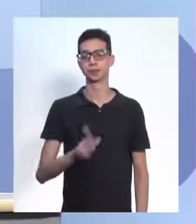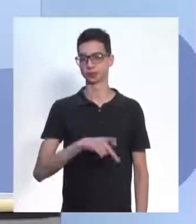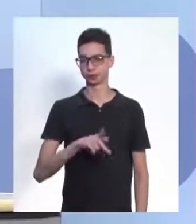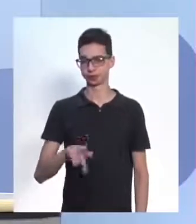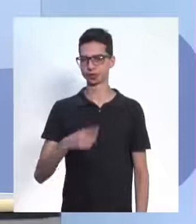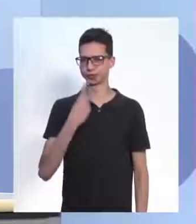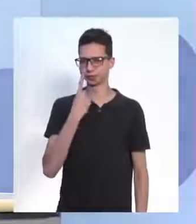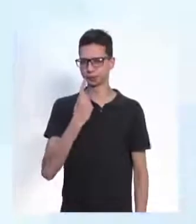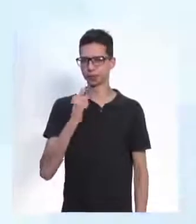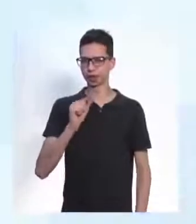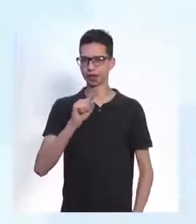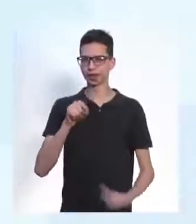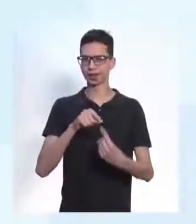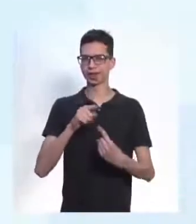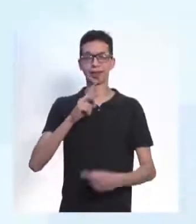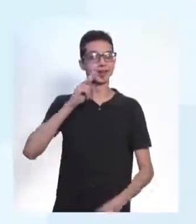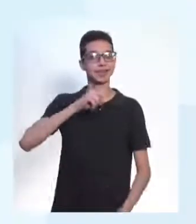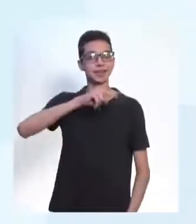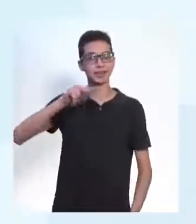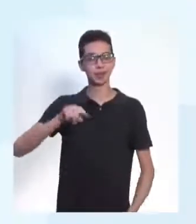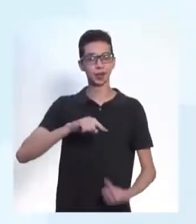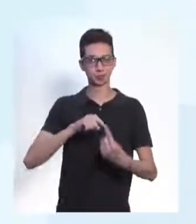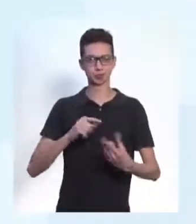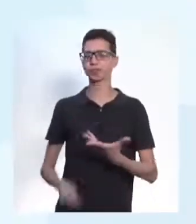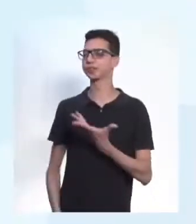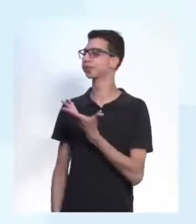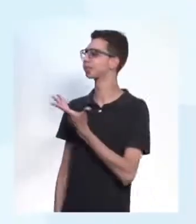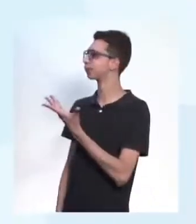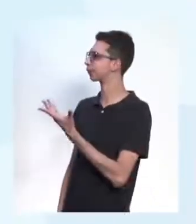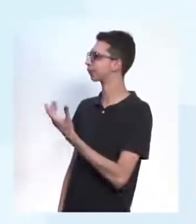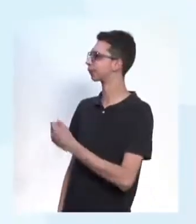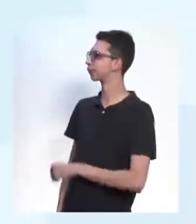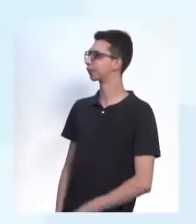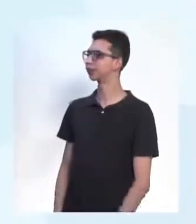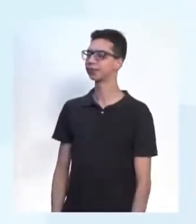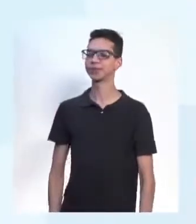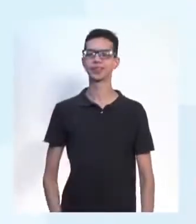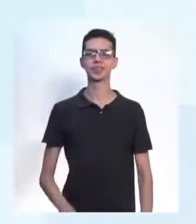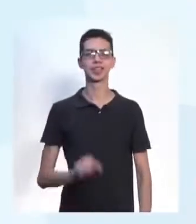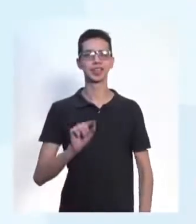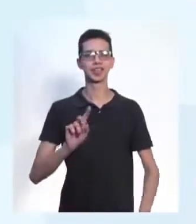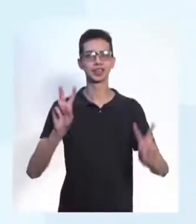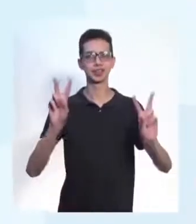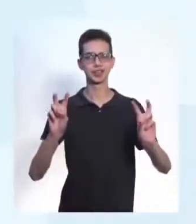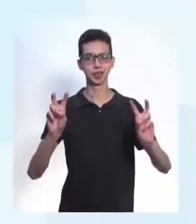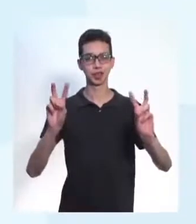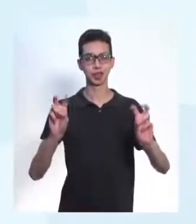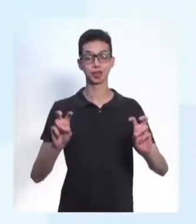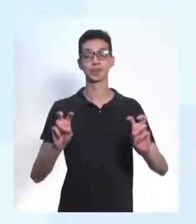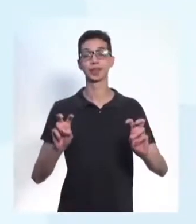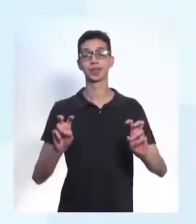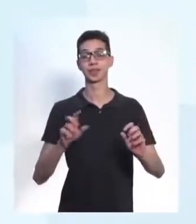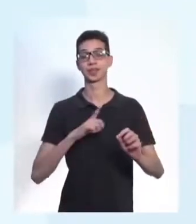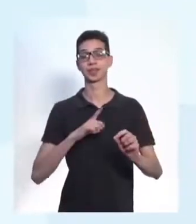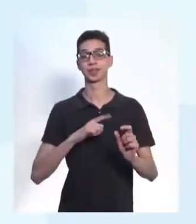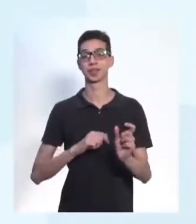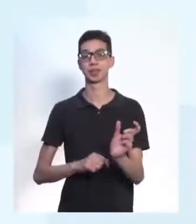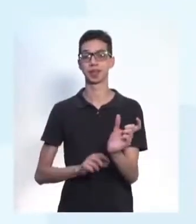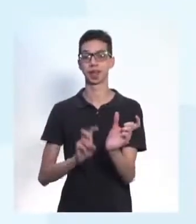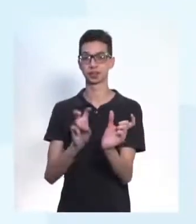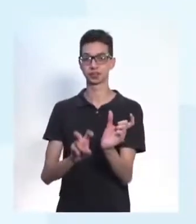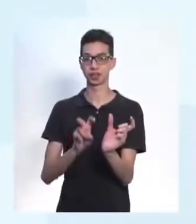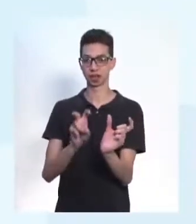não li os objetivos. Vamos ler os objetivos. Revisar os tipos de conjunções subordinativas adverbiais, estudar